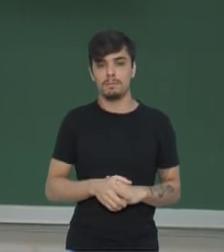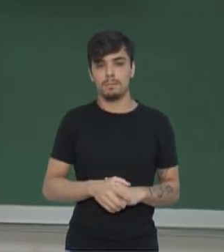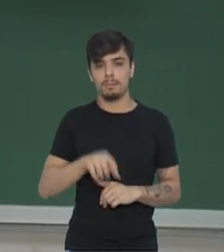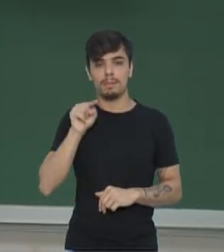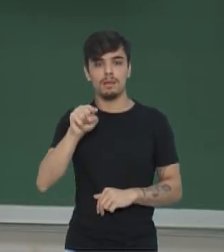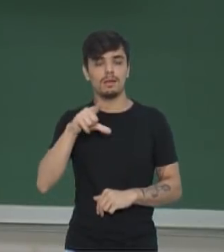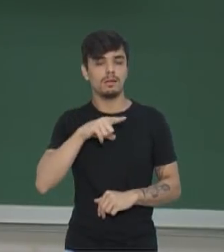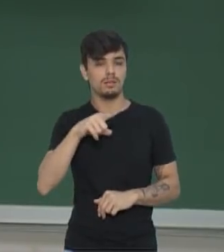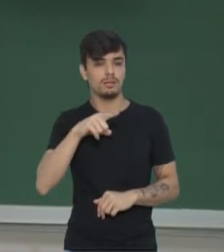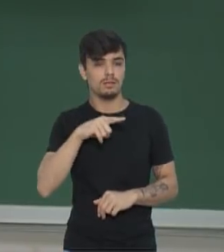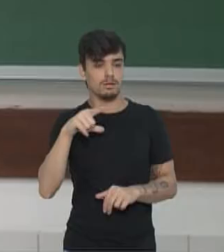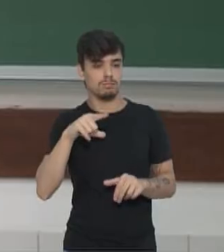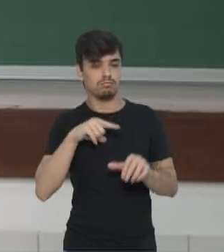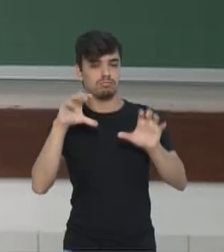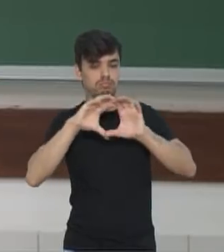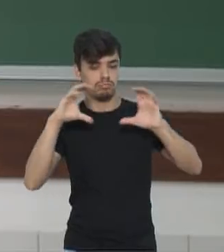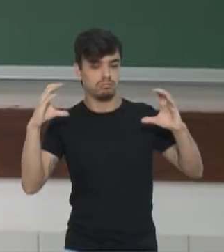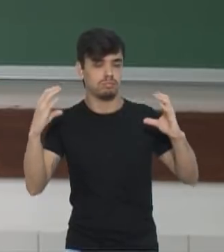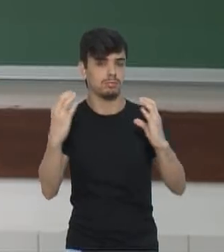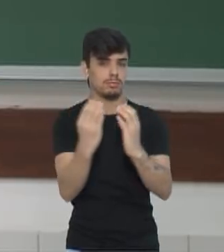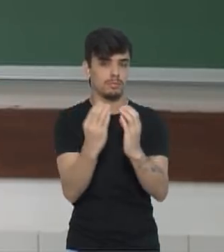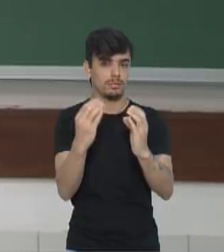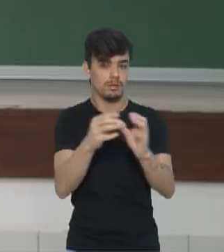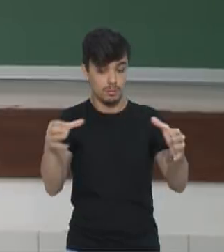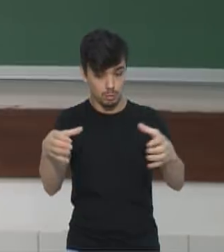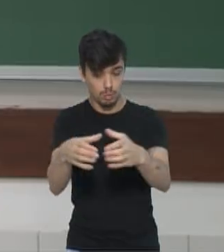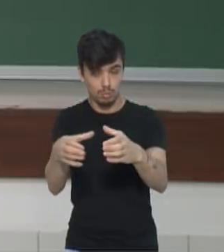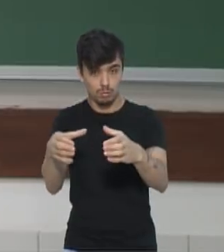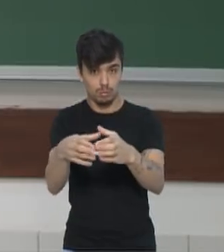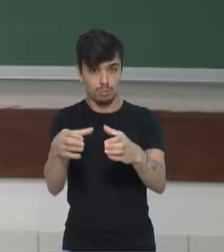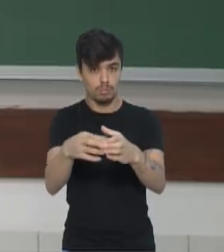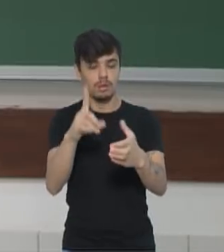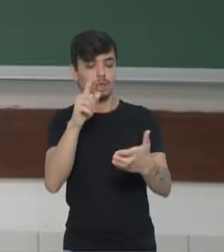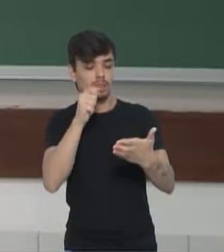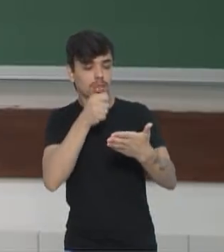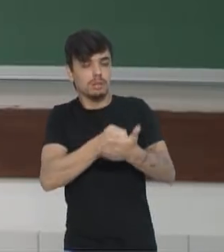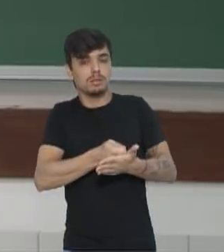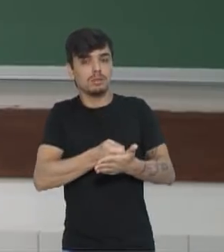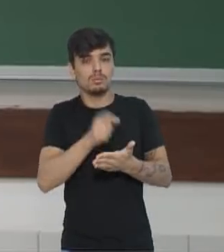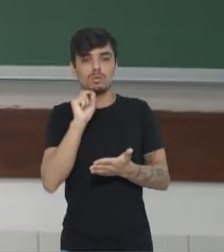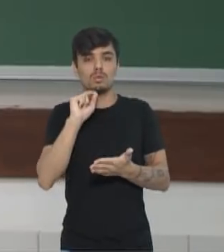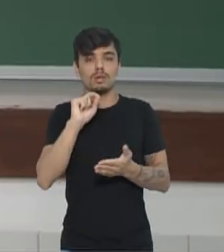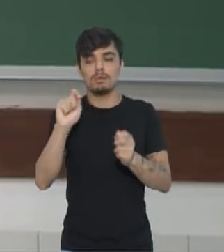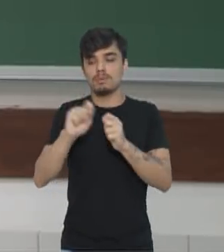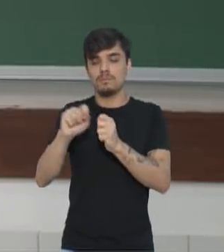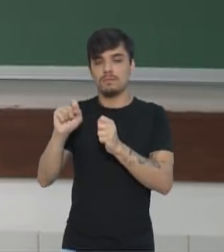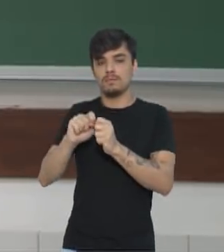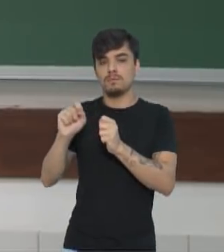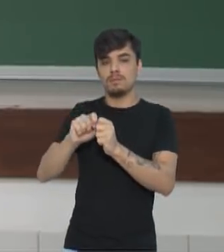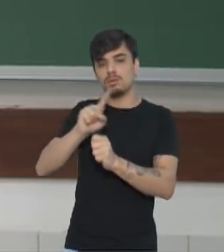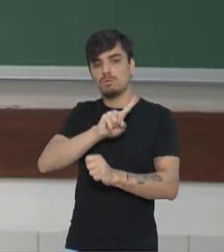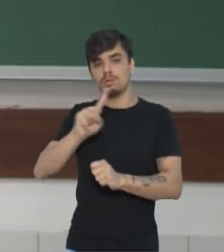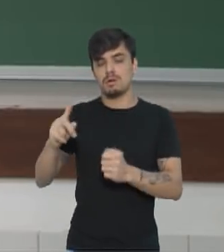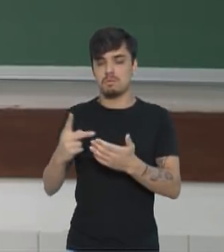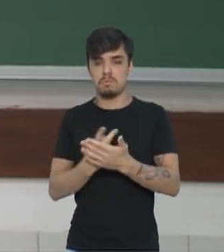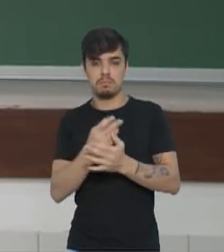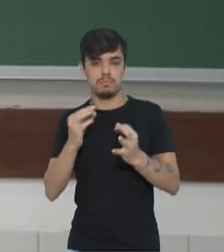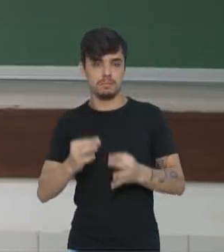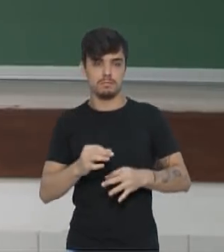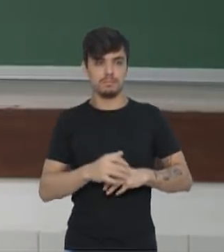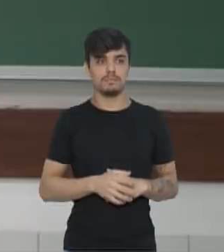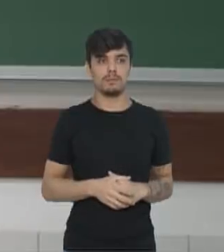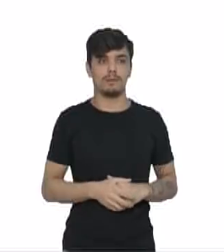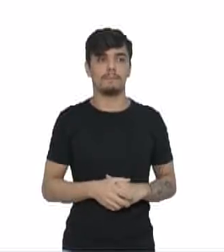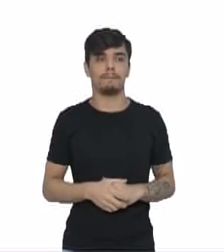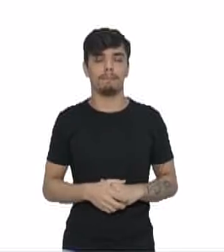eles tomavam coletivamente, em grupo, as decisões sobre o que deveriam fazer ou não.